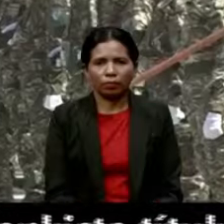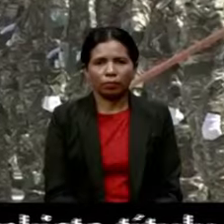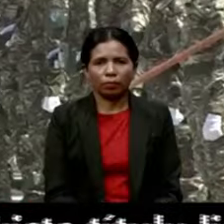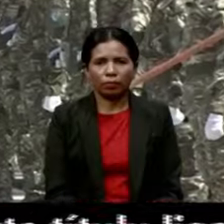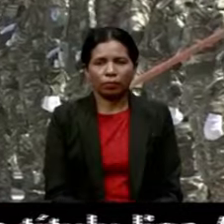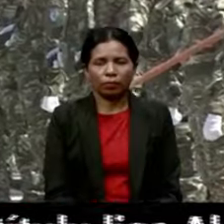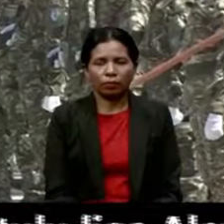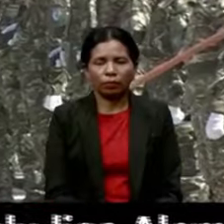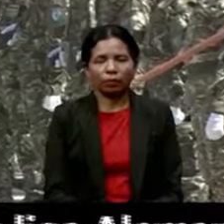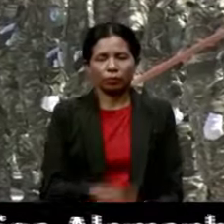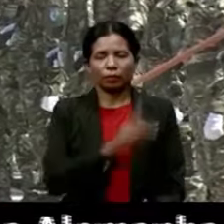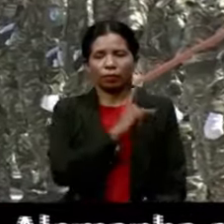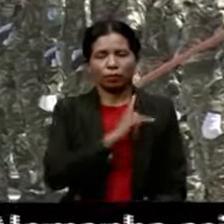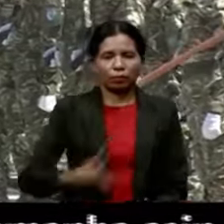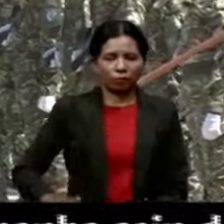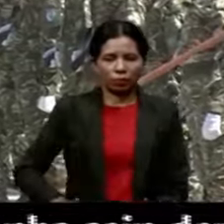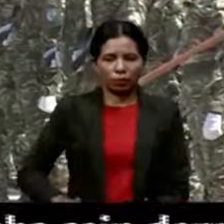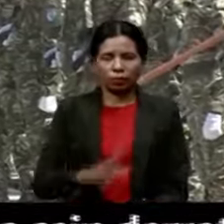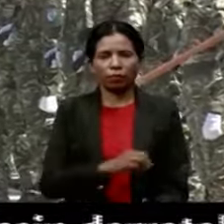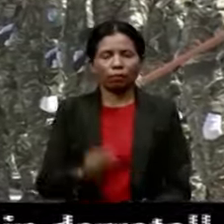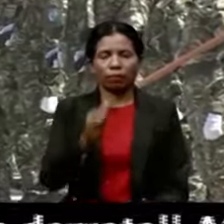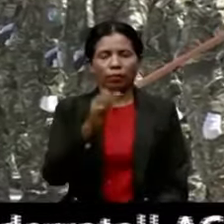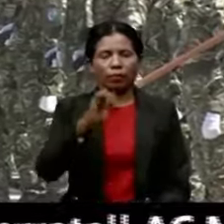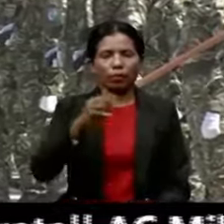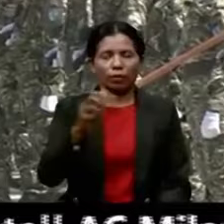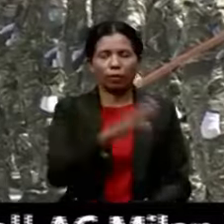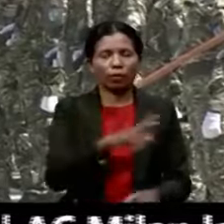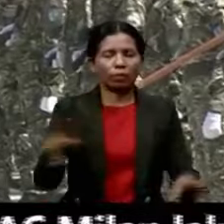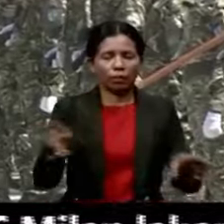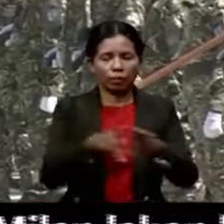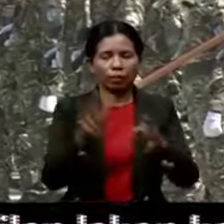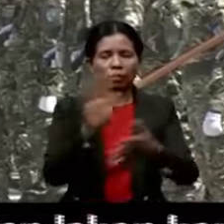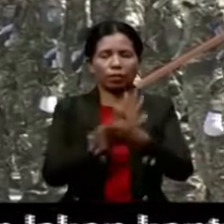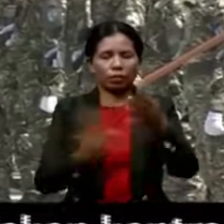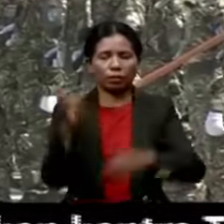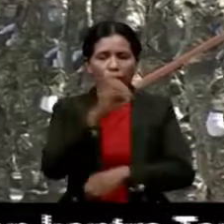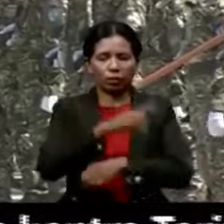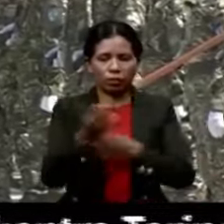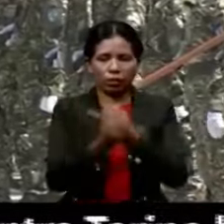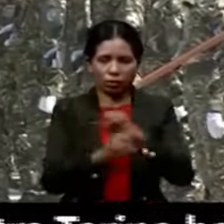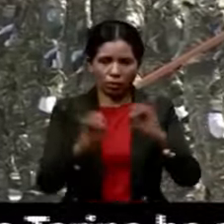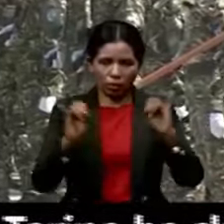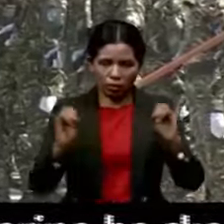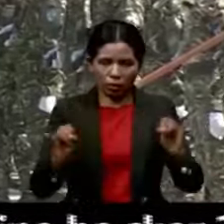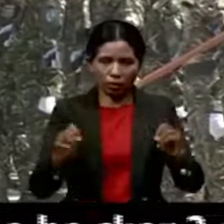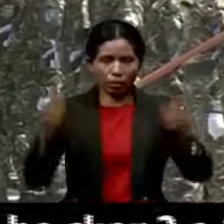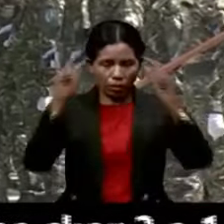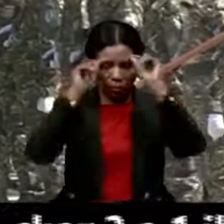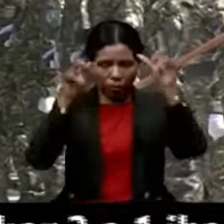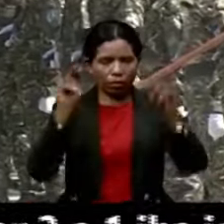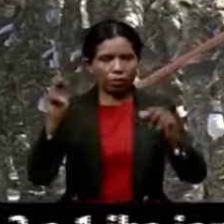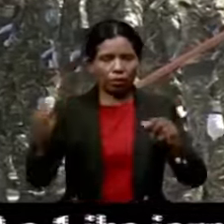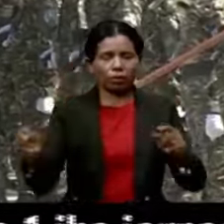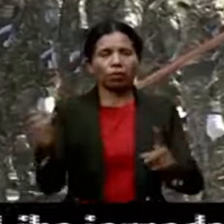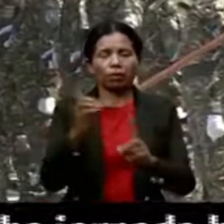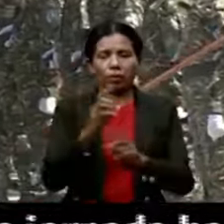Liu Rai Brunei Darussalam Hassan Al-Bolkiah foi participar cerimônia comemoração loran restauração independência Timor-Lestenian pada